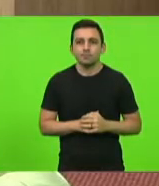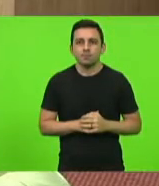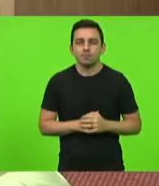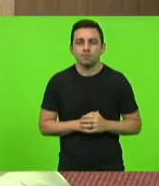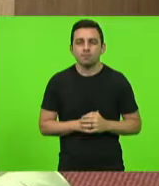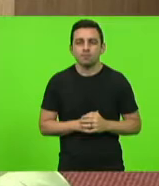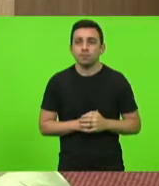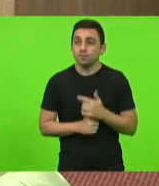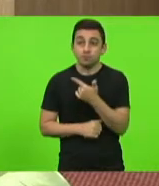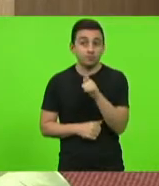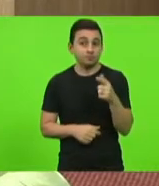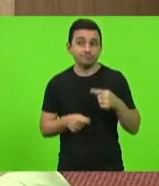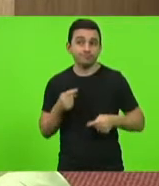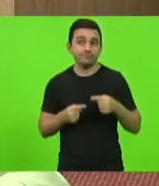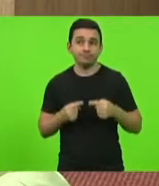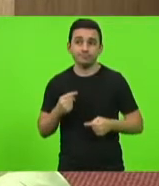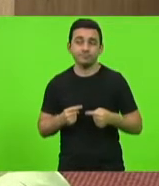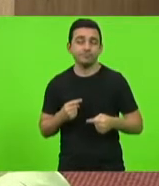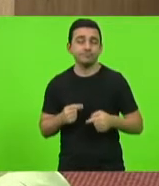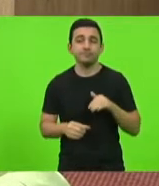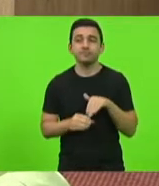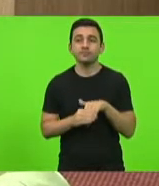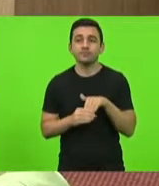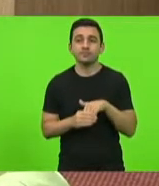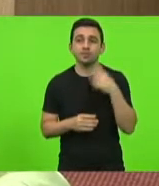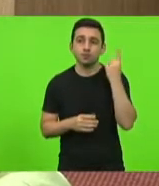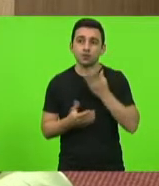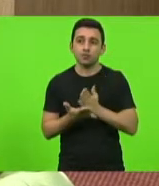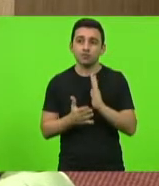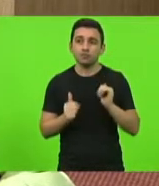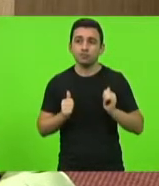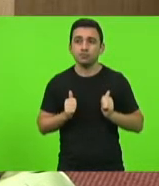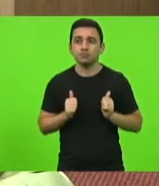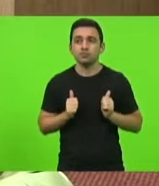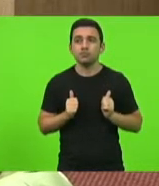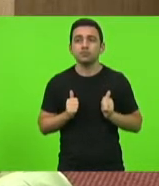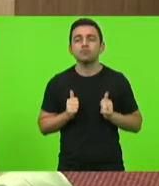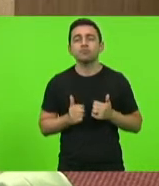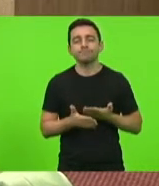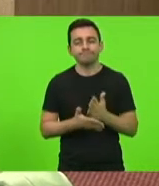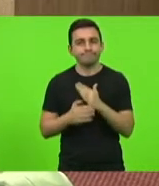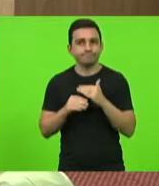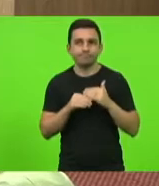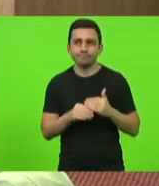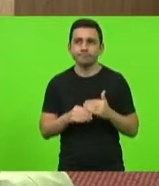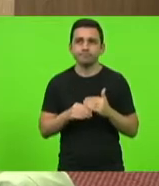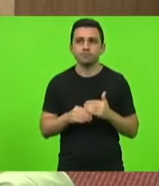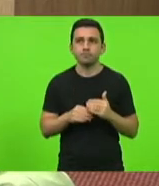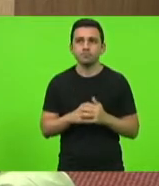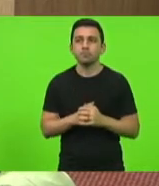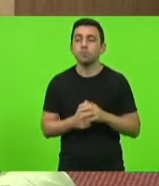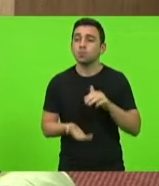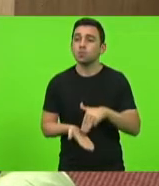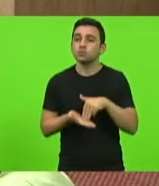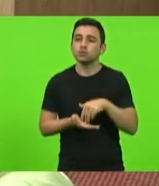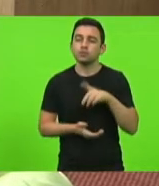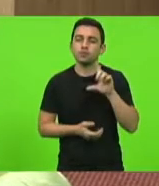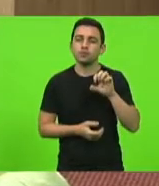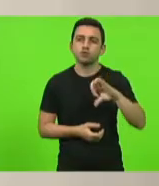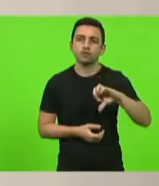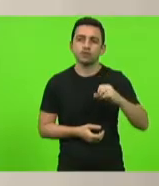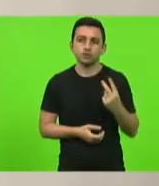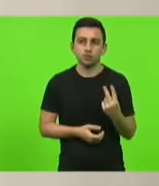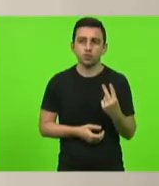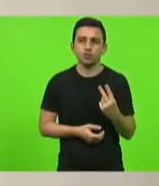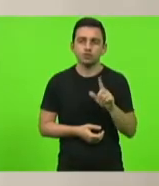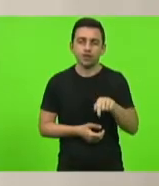Não havendo mais quem queira discutir, é em votação. Deputados que aprovam, permaneçam como se encontram. Aprovado por unanimidade. Moção 1092, autor deputado